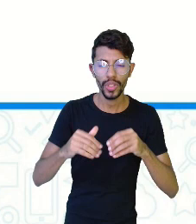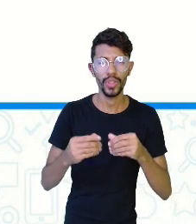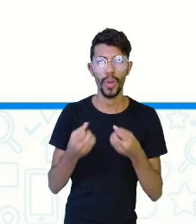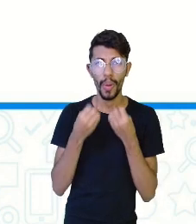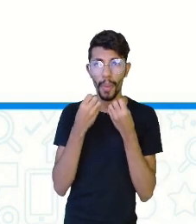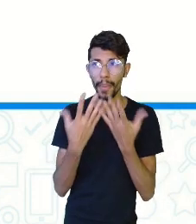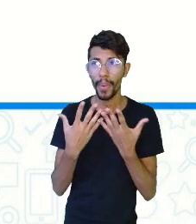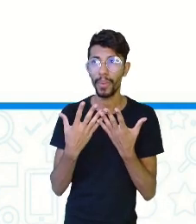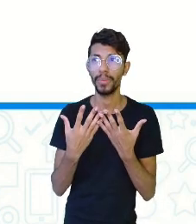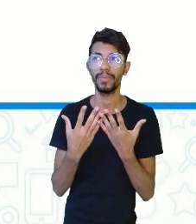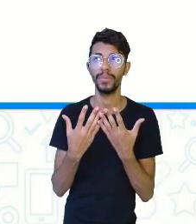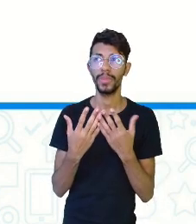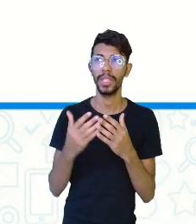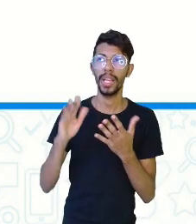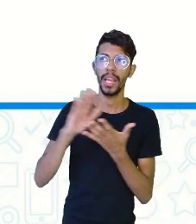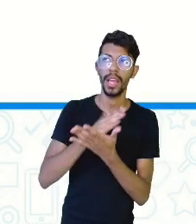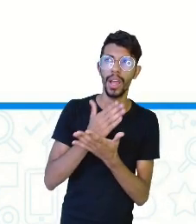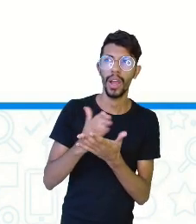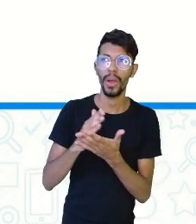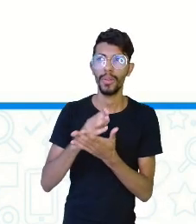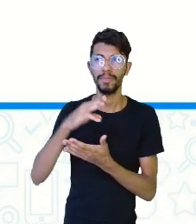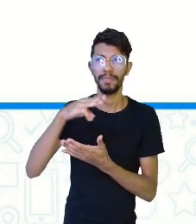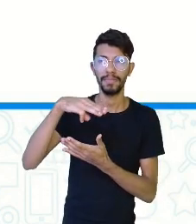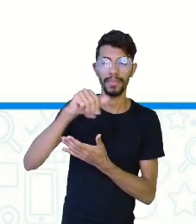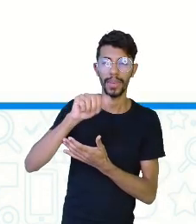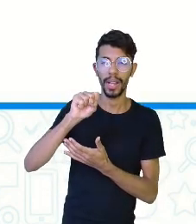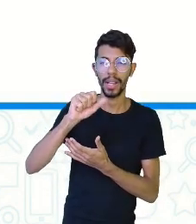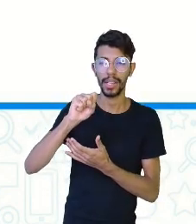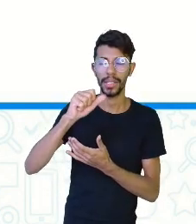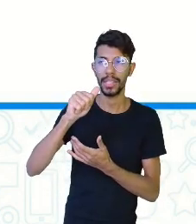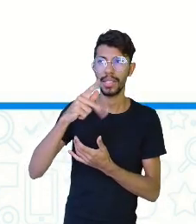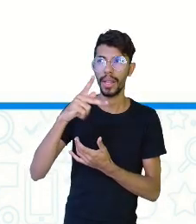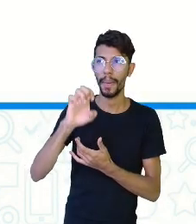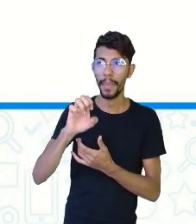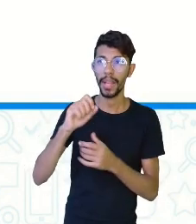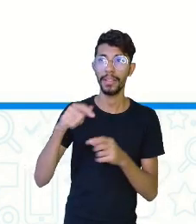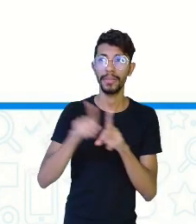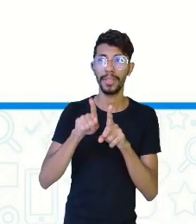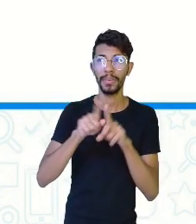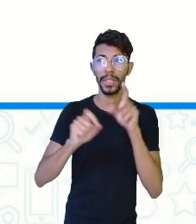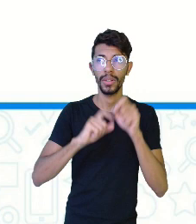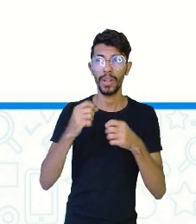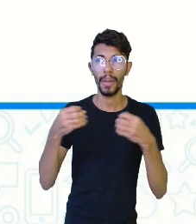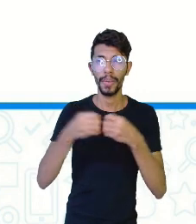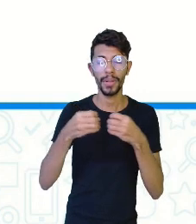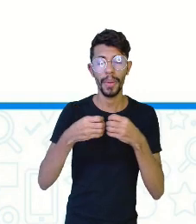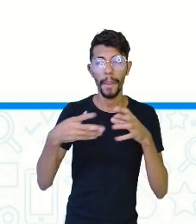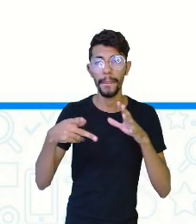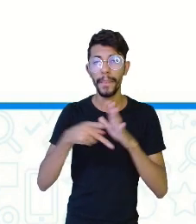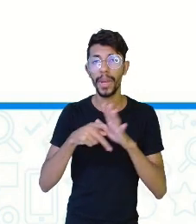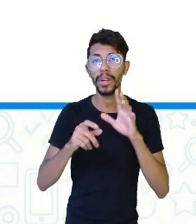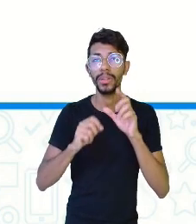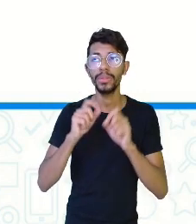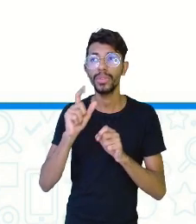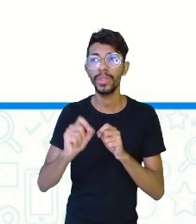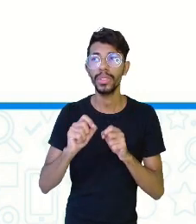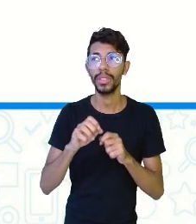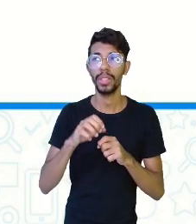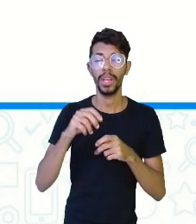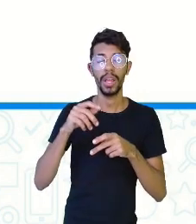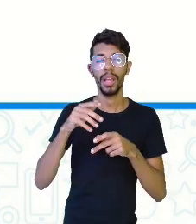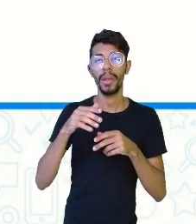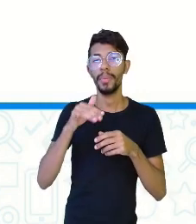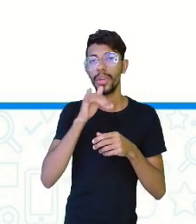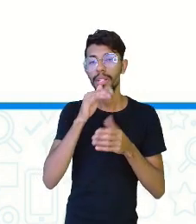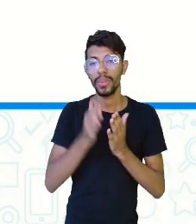portos europeus. Então, como era aqui é perto do nosso porto, então facilita o transporte e facilitava os transportes,